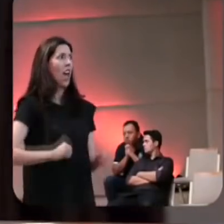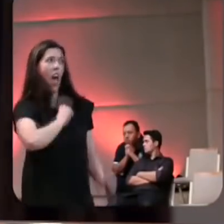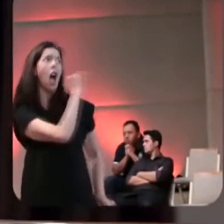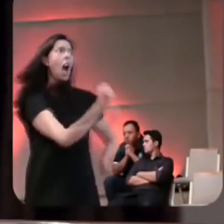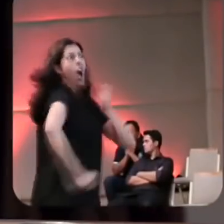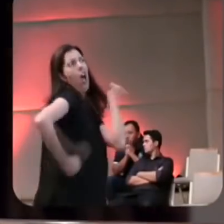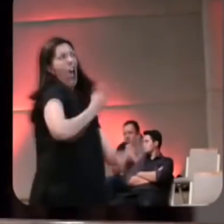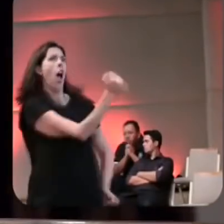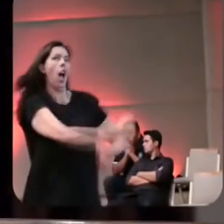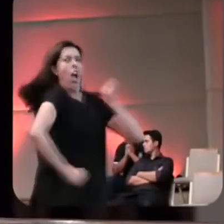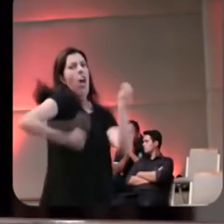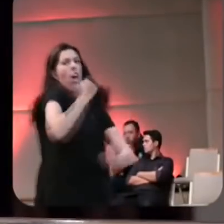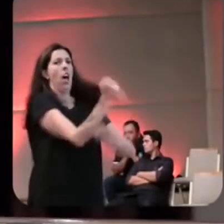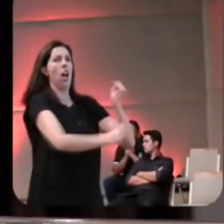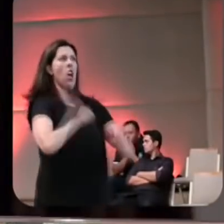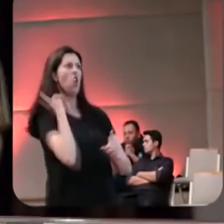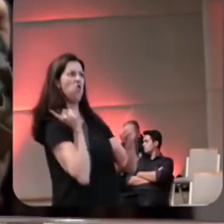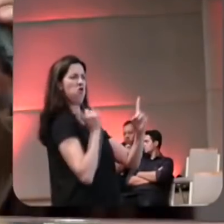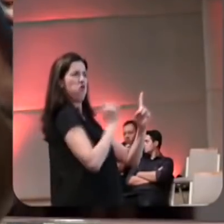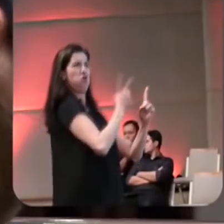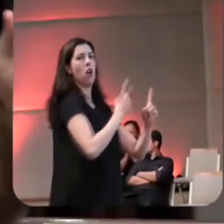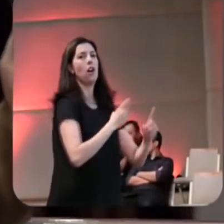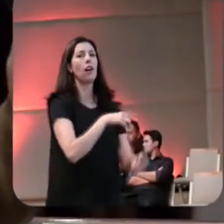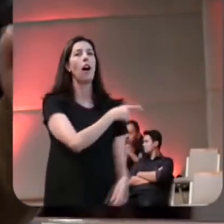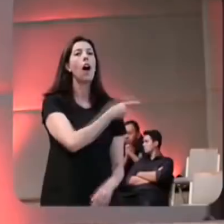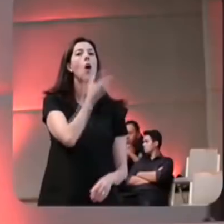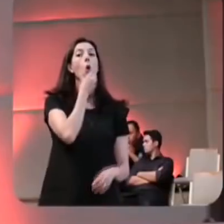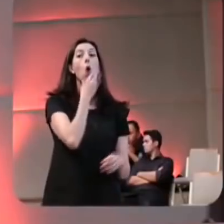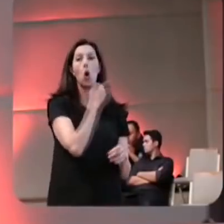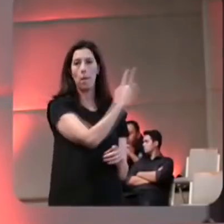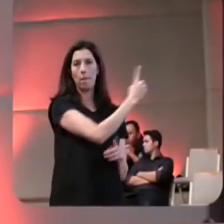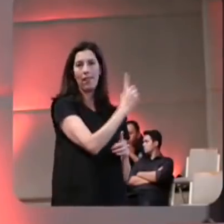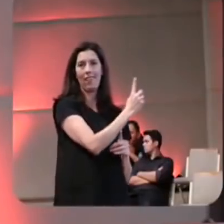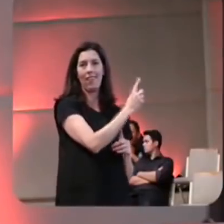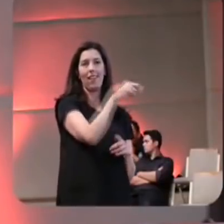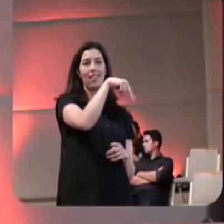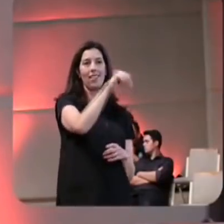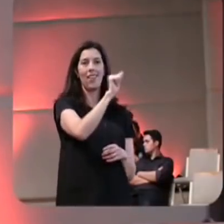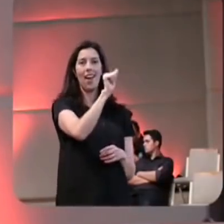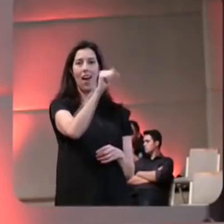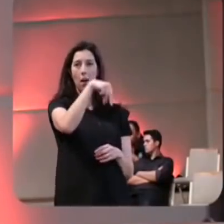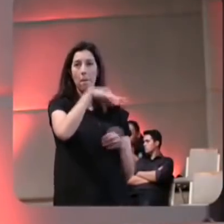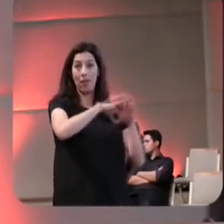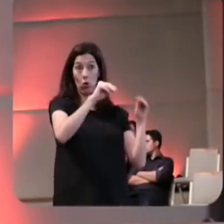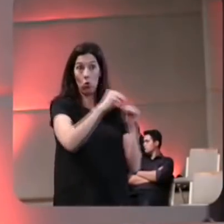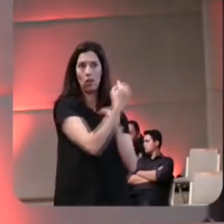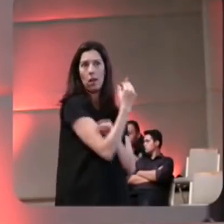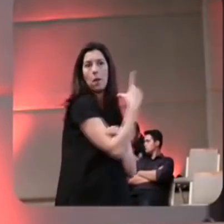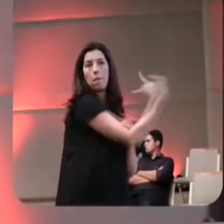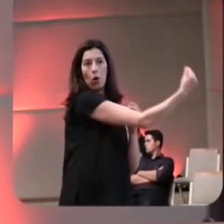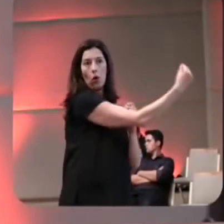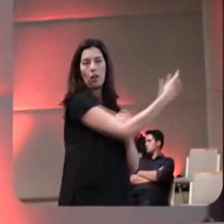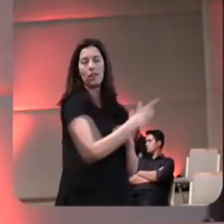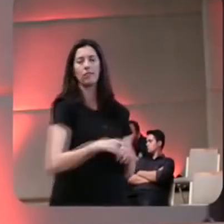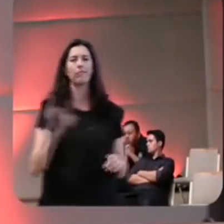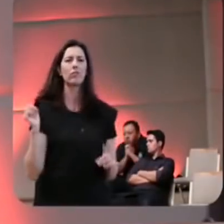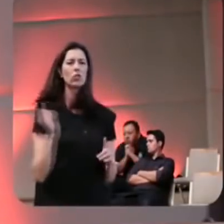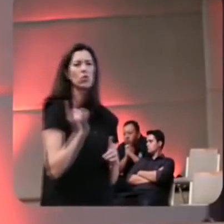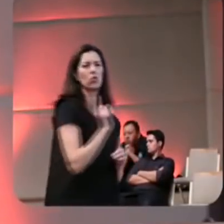aconteceu. Chegaram 2 profetas novos aqui na nossa região e eles estão precisando da sua